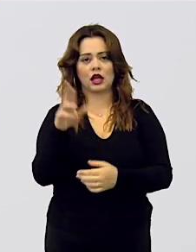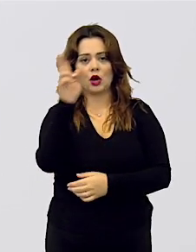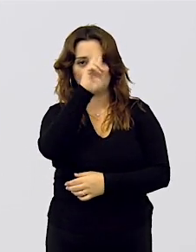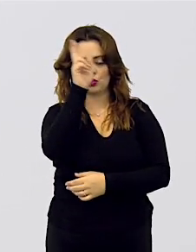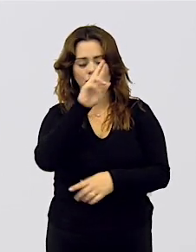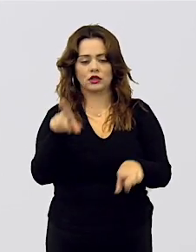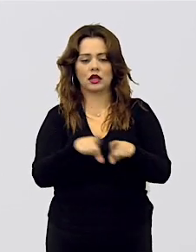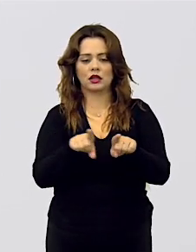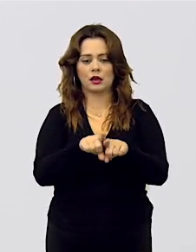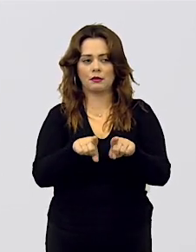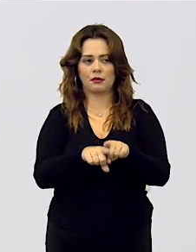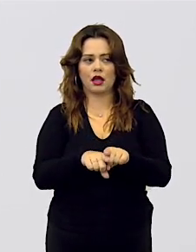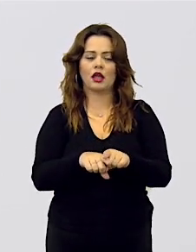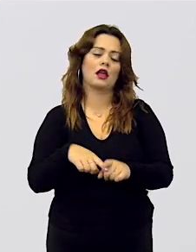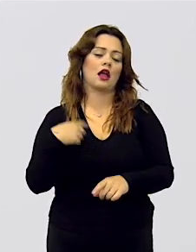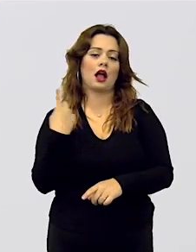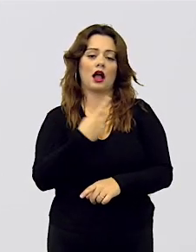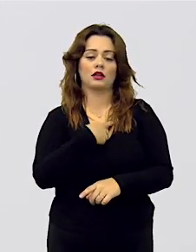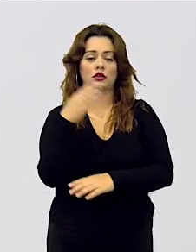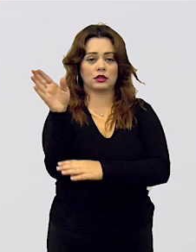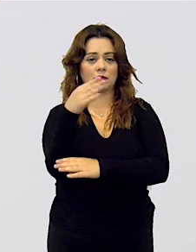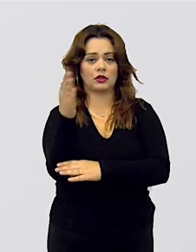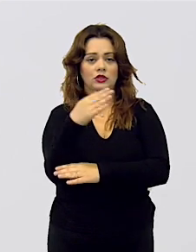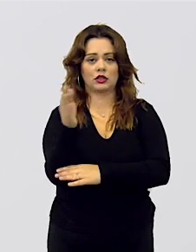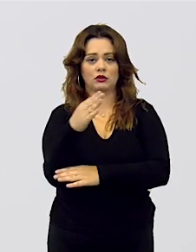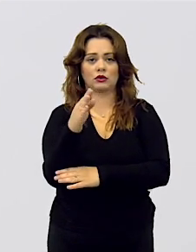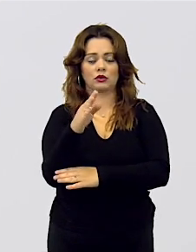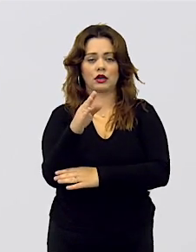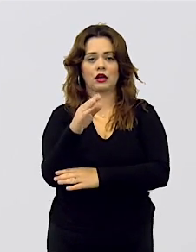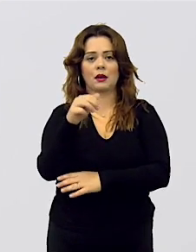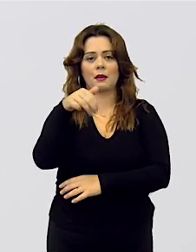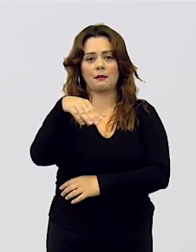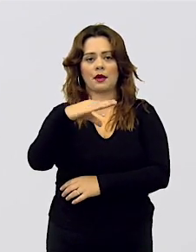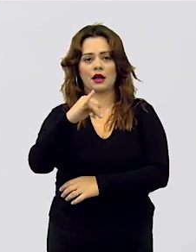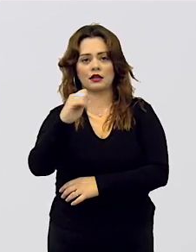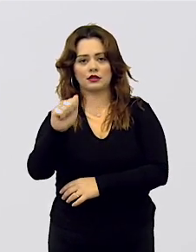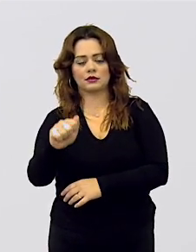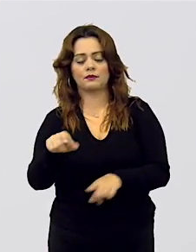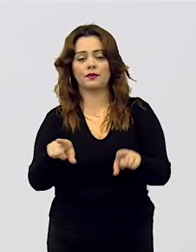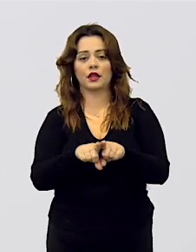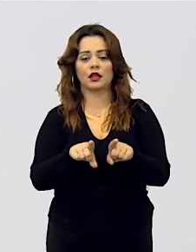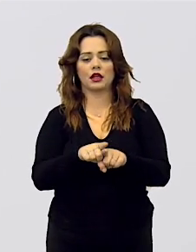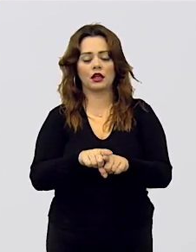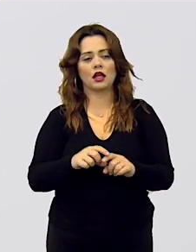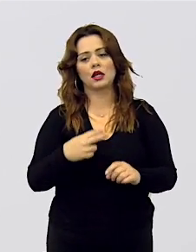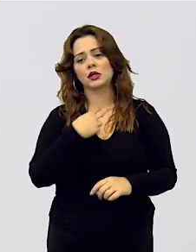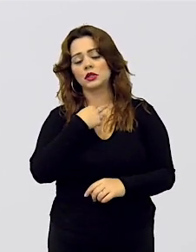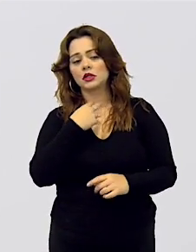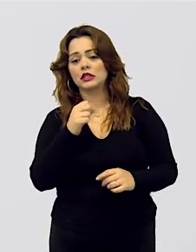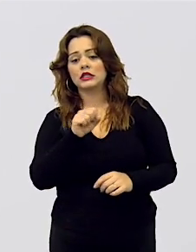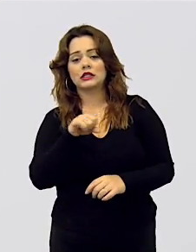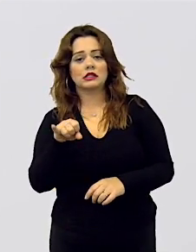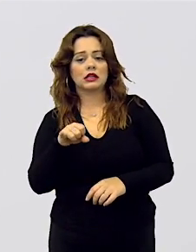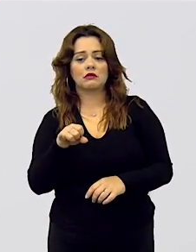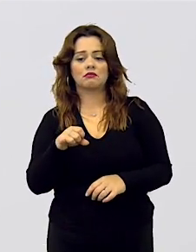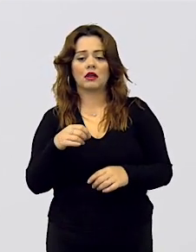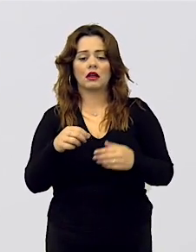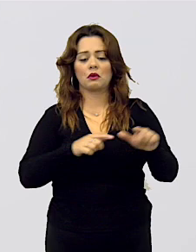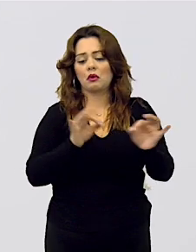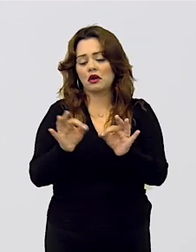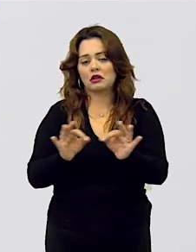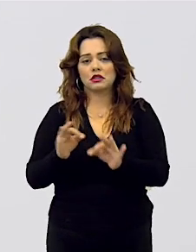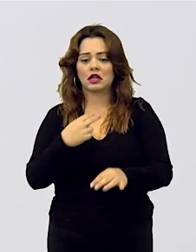Márcia Loureiro presidente da fundação Alexandre Gusmão sei o que esse seminário não poderia ter se realizado meu muito obrigado